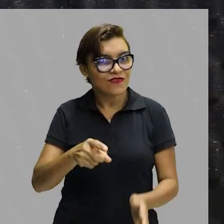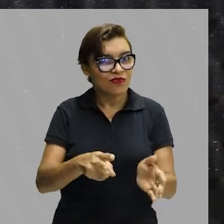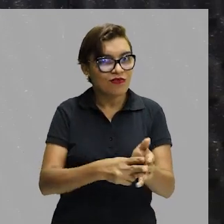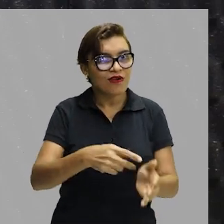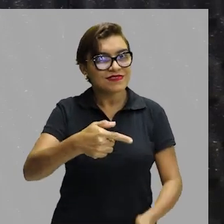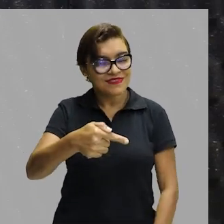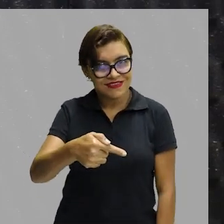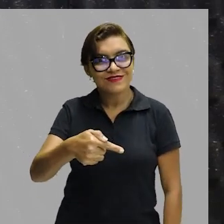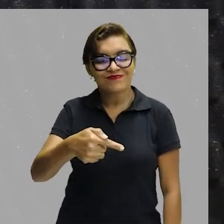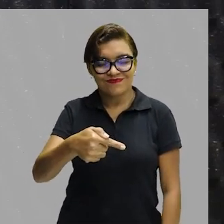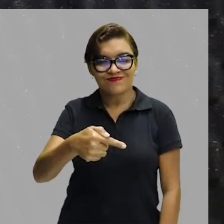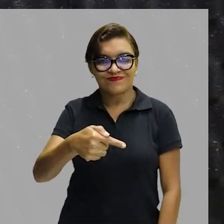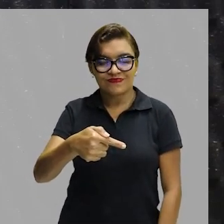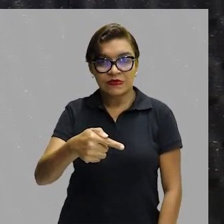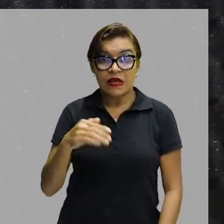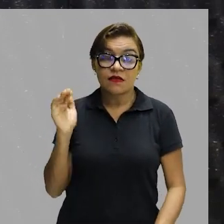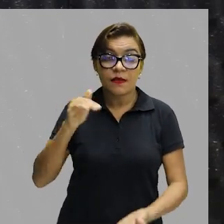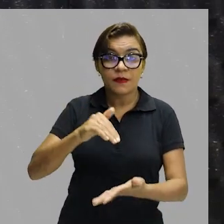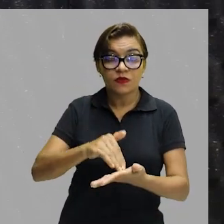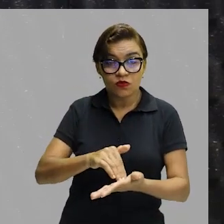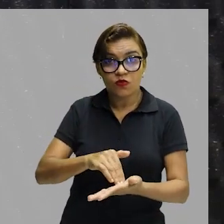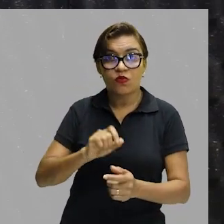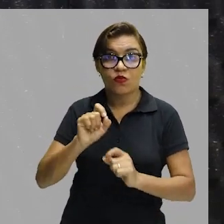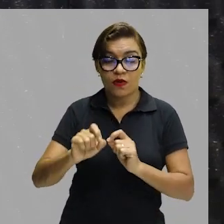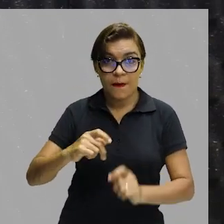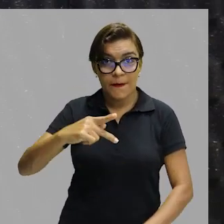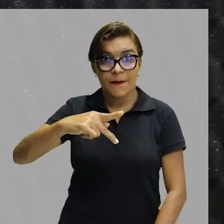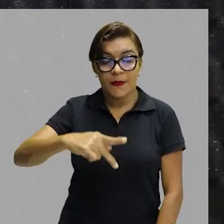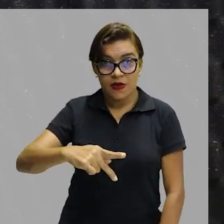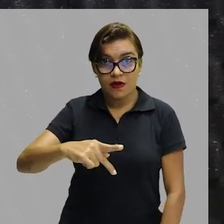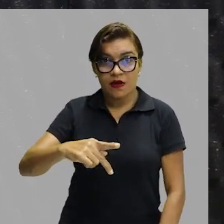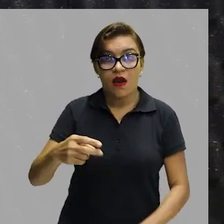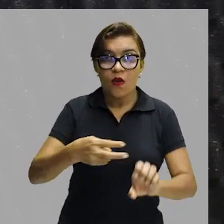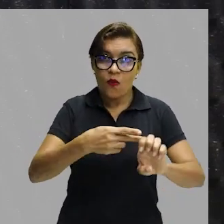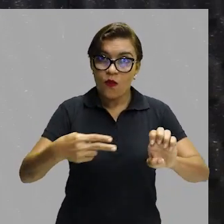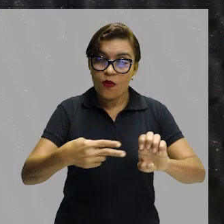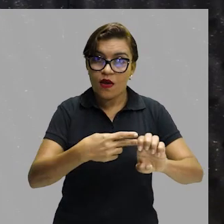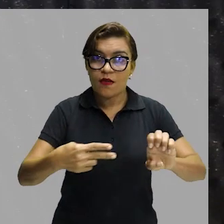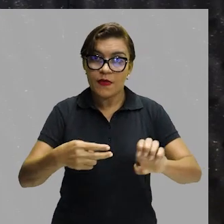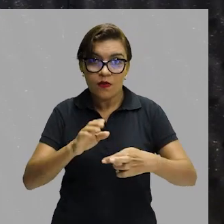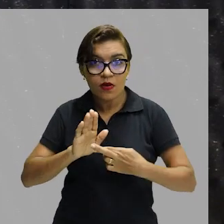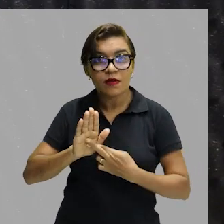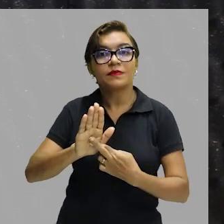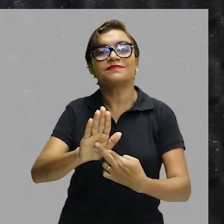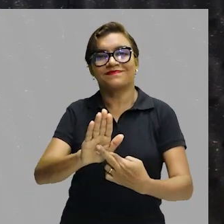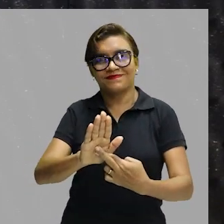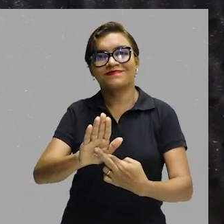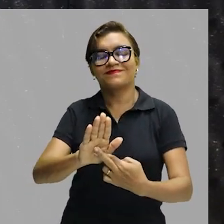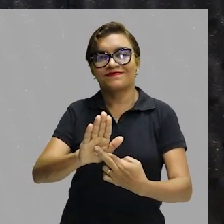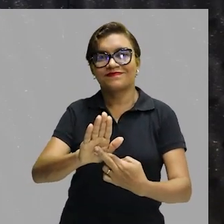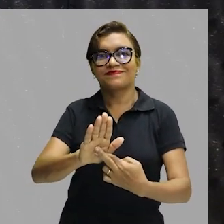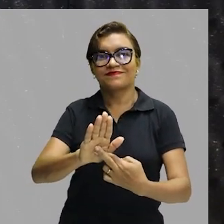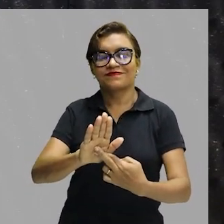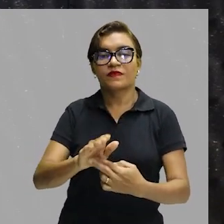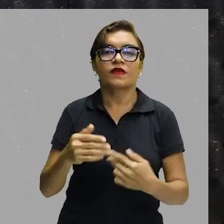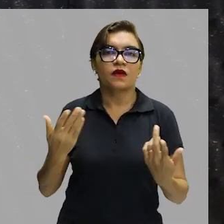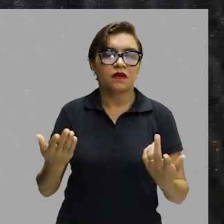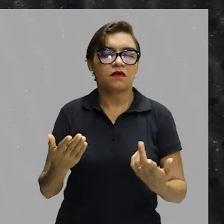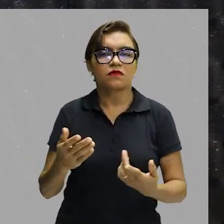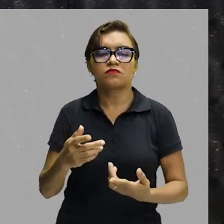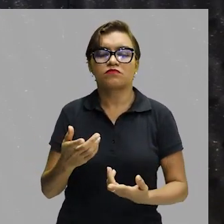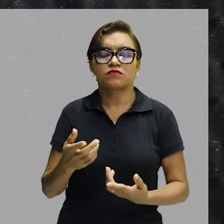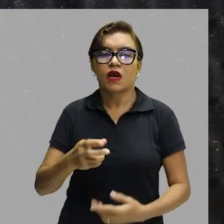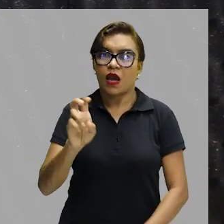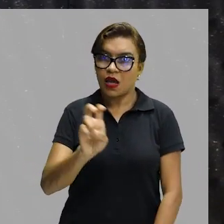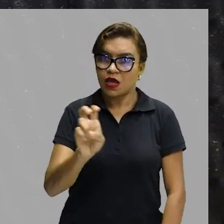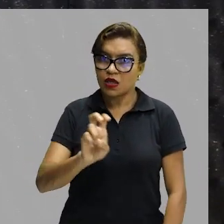7A. Como terminou no subnível P, ele é um elemento representativo. Representativo,